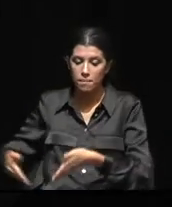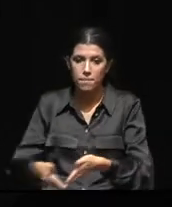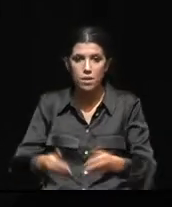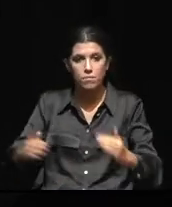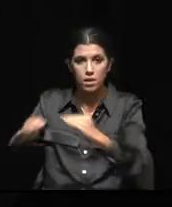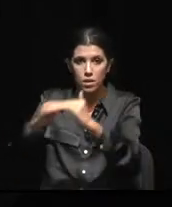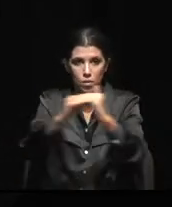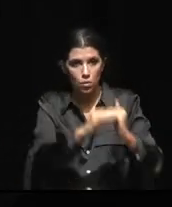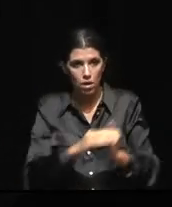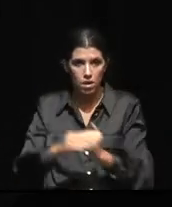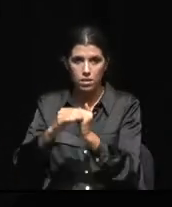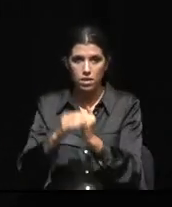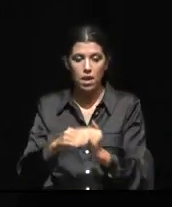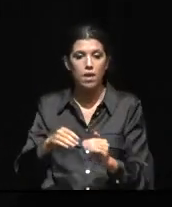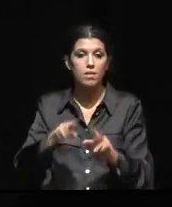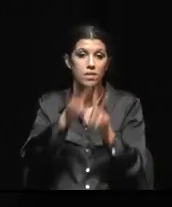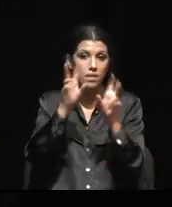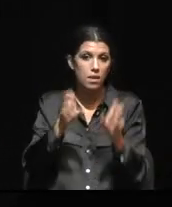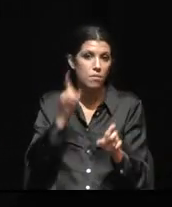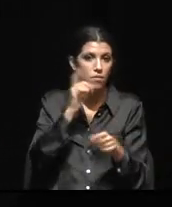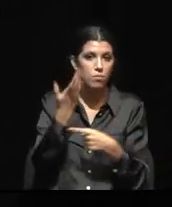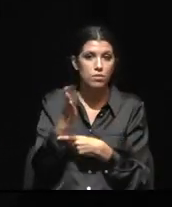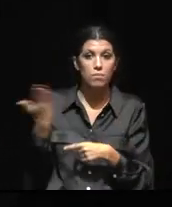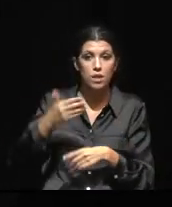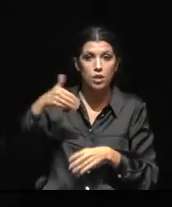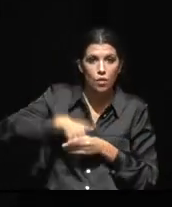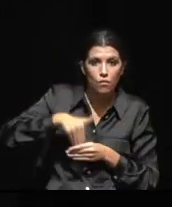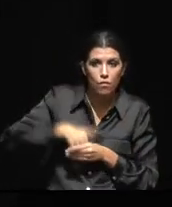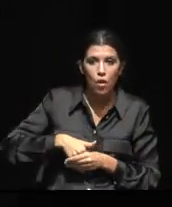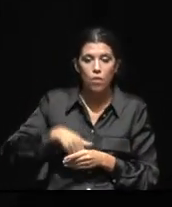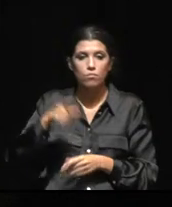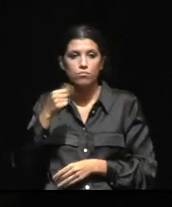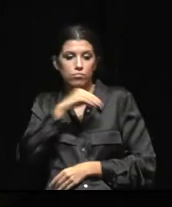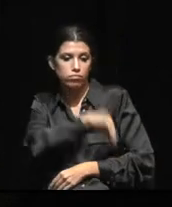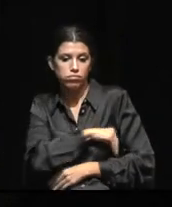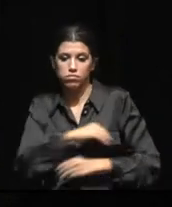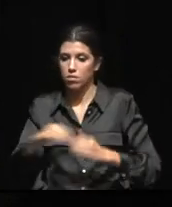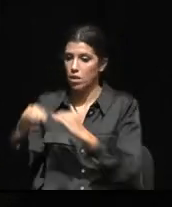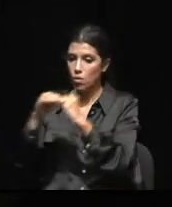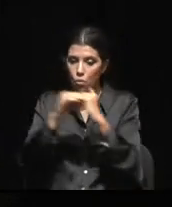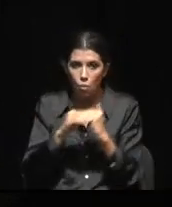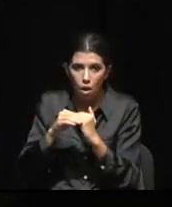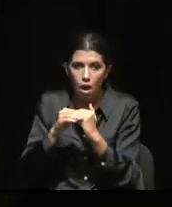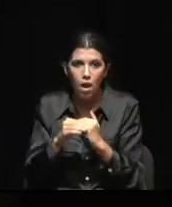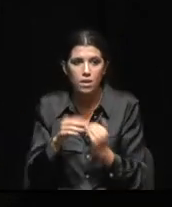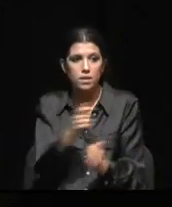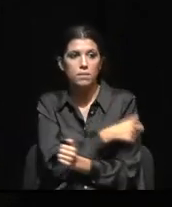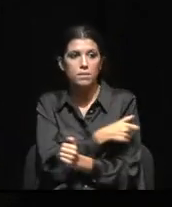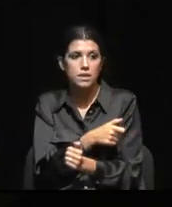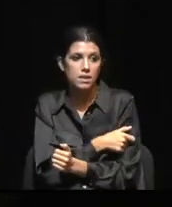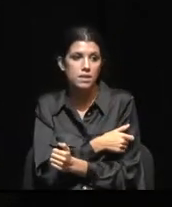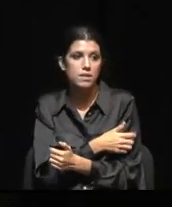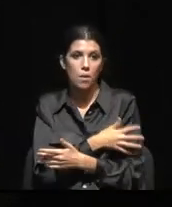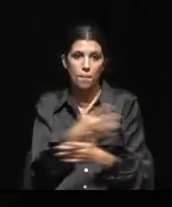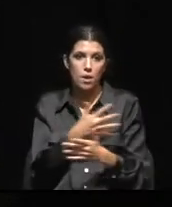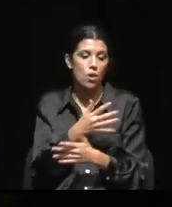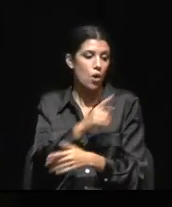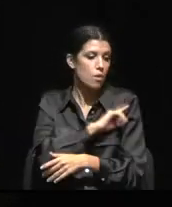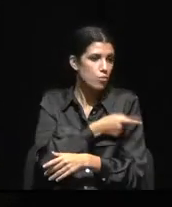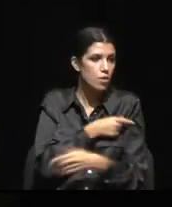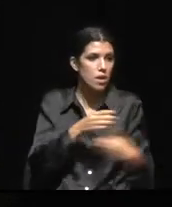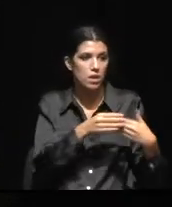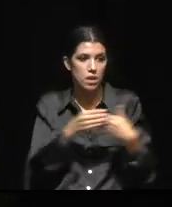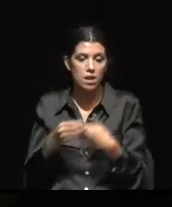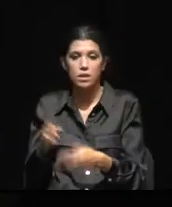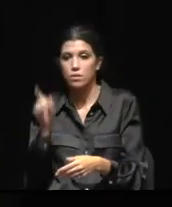igualdade defender causas como o direito ao voto a igualdade Arial a maior representação em cargos de liderança a